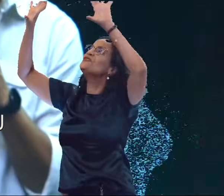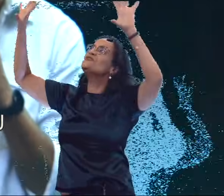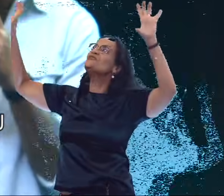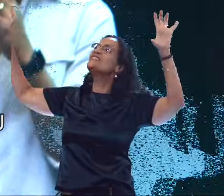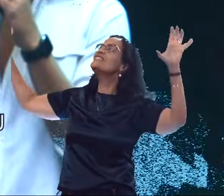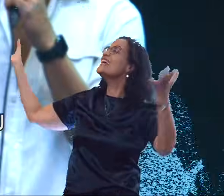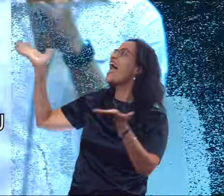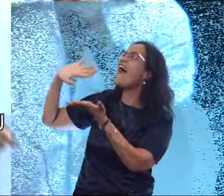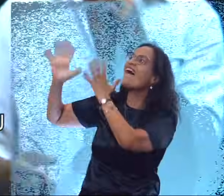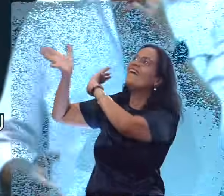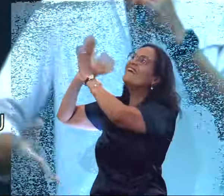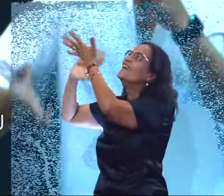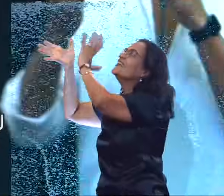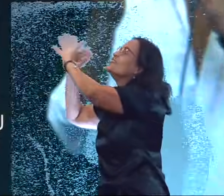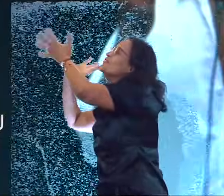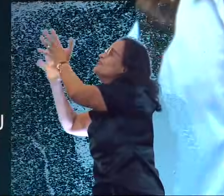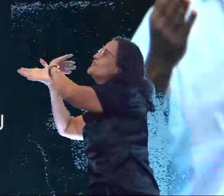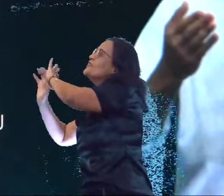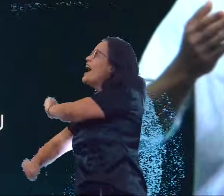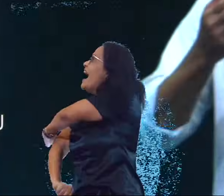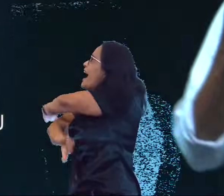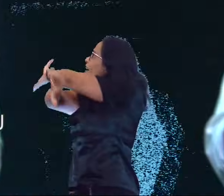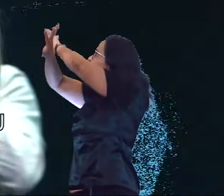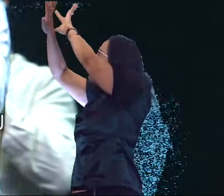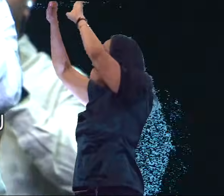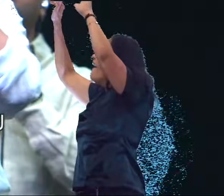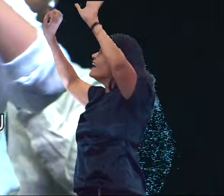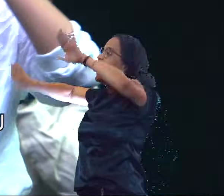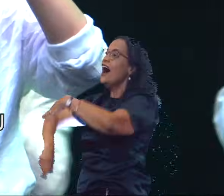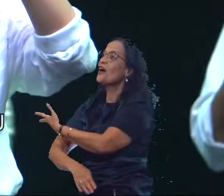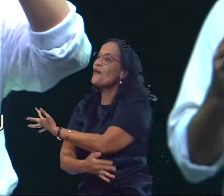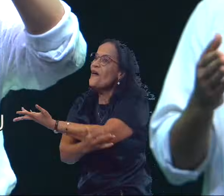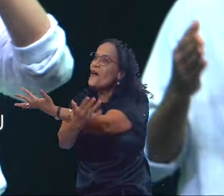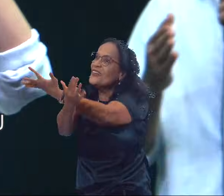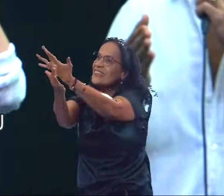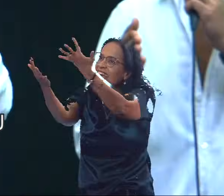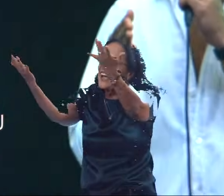som do céu, tua glória